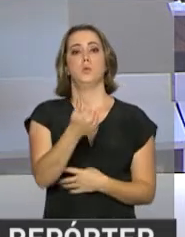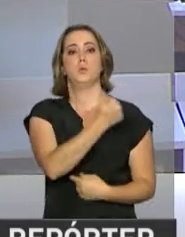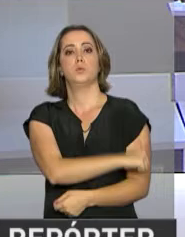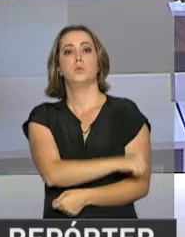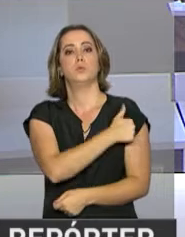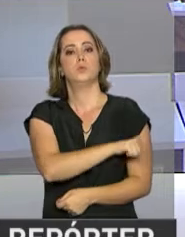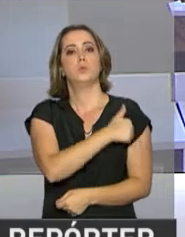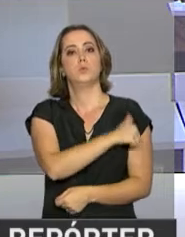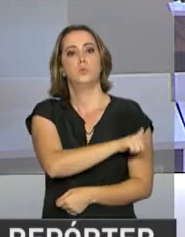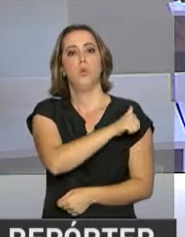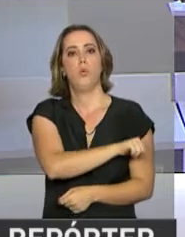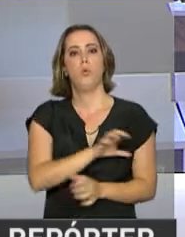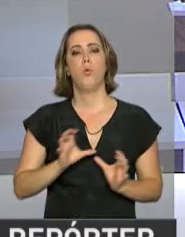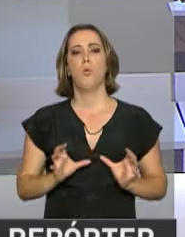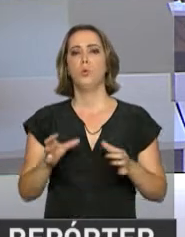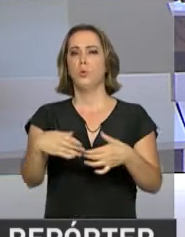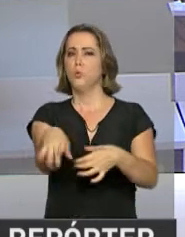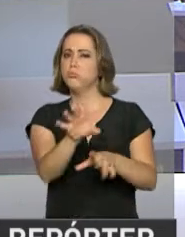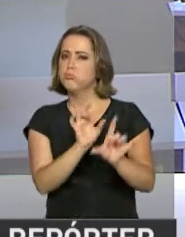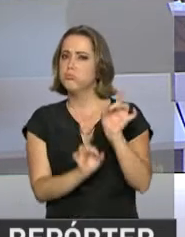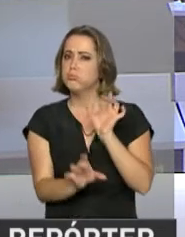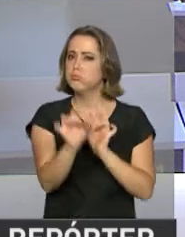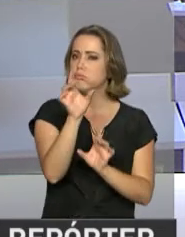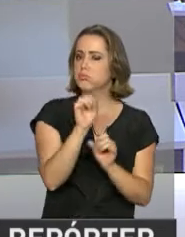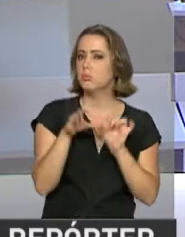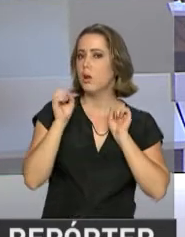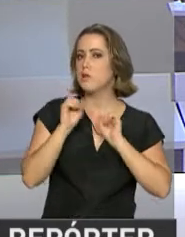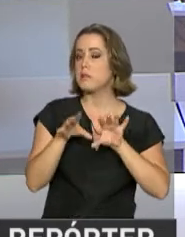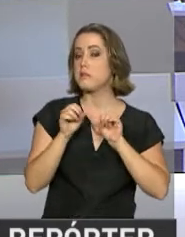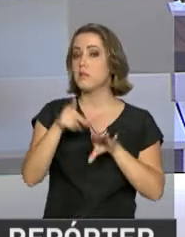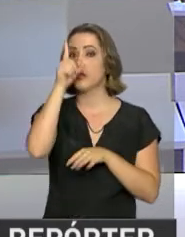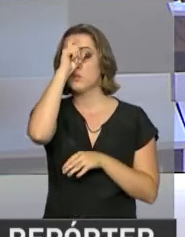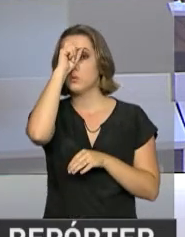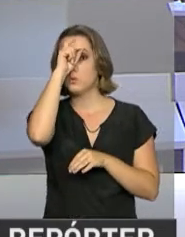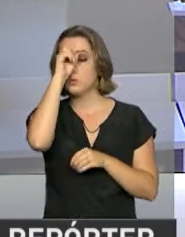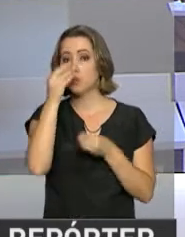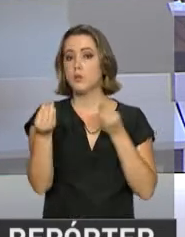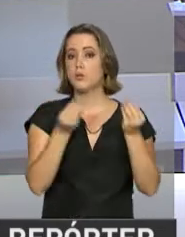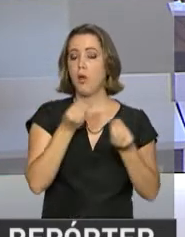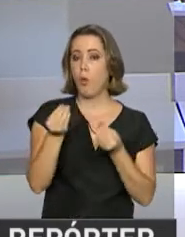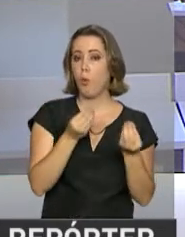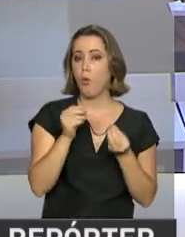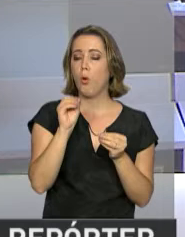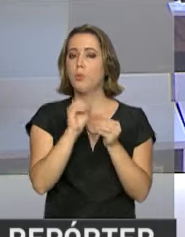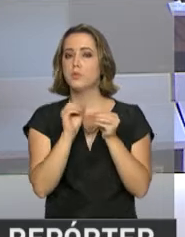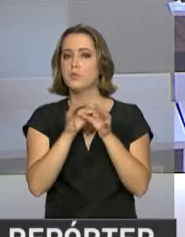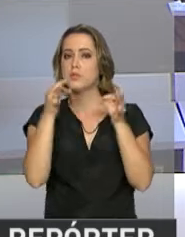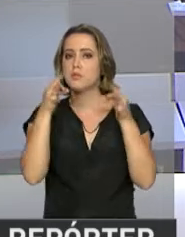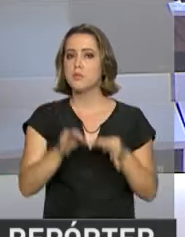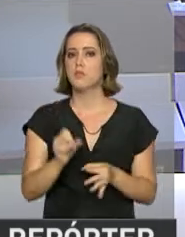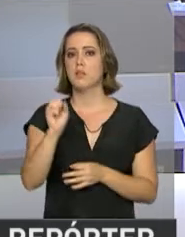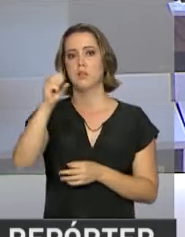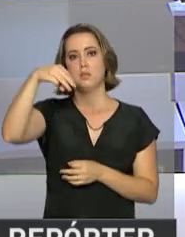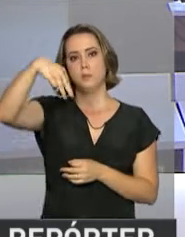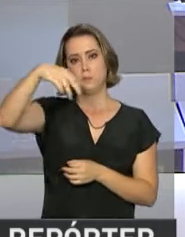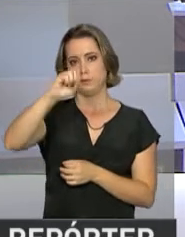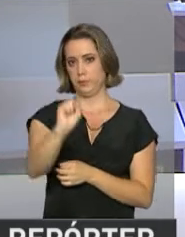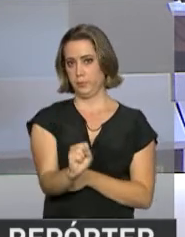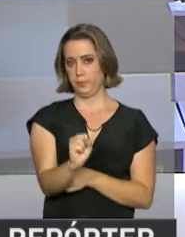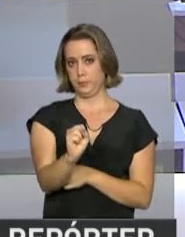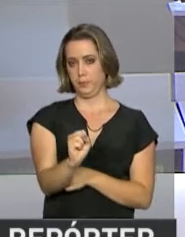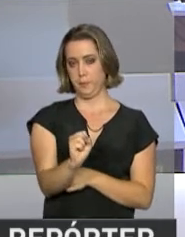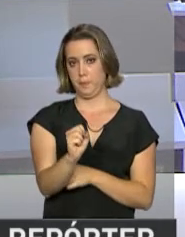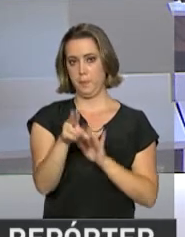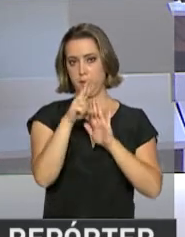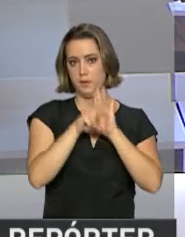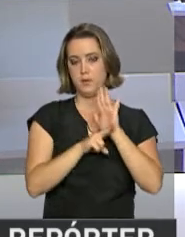grupo especializado orienta os hospitais públicos para que atendam às recomendações da Organização Mundial de Saúde, a OMS.